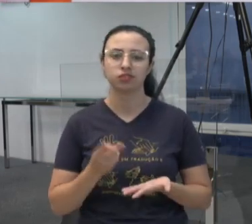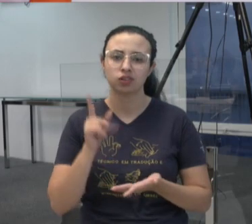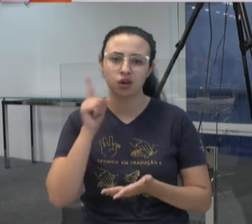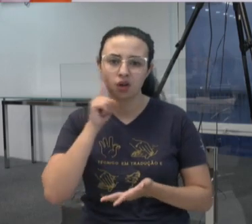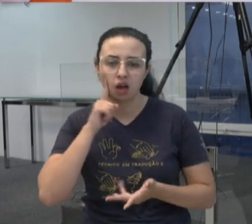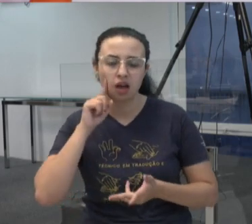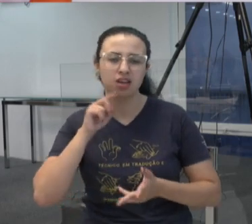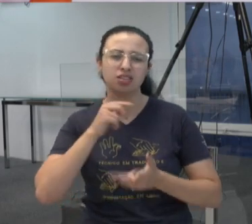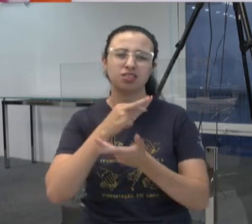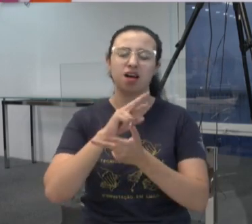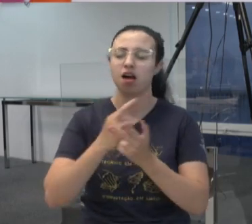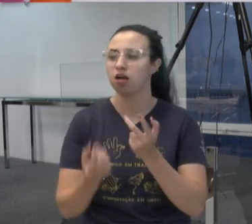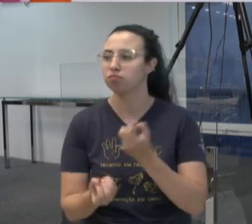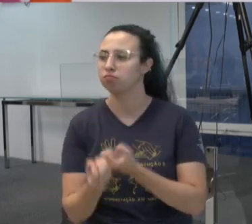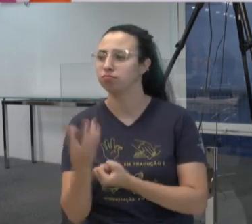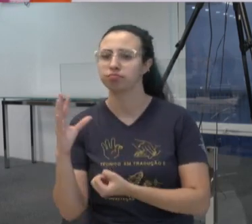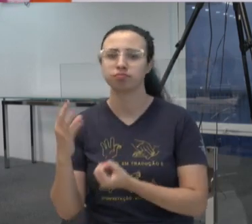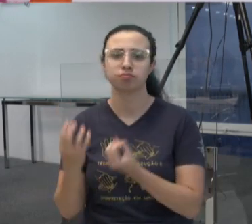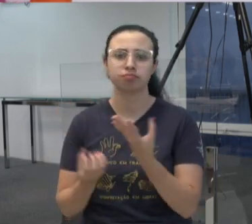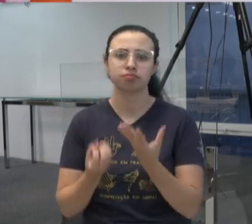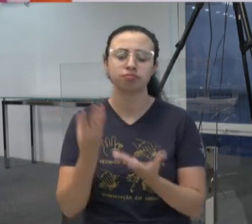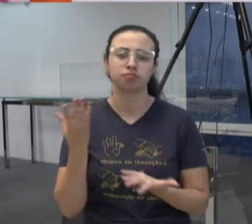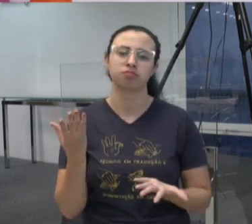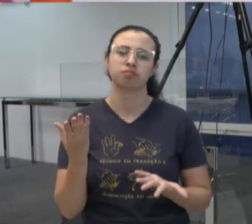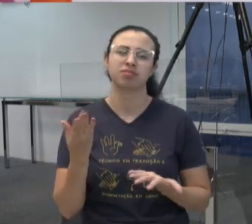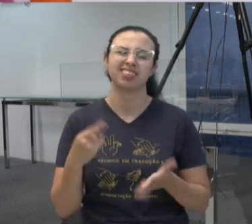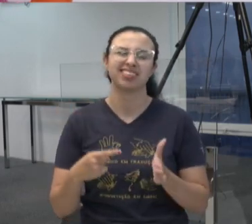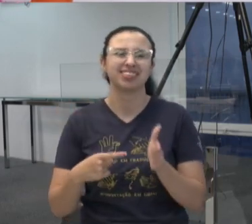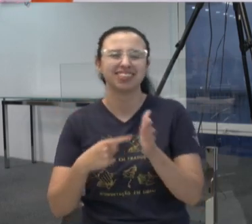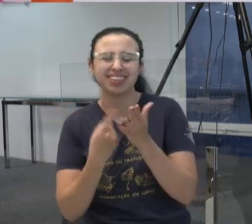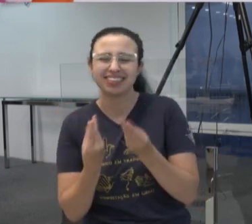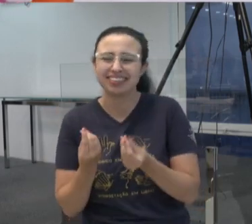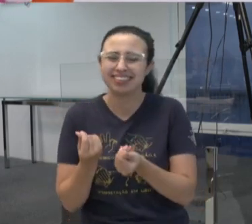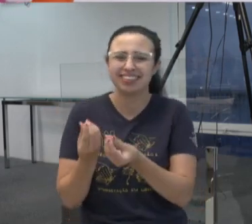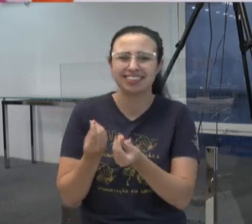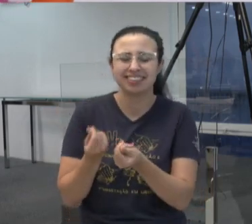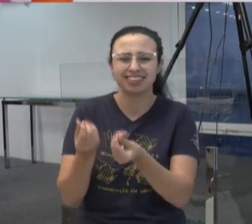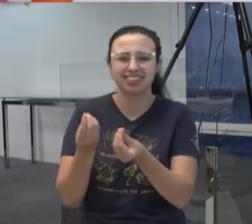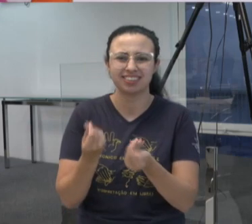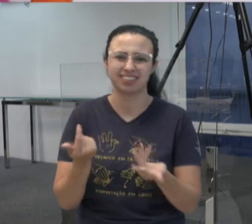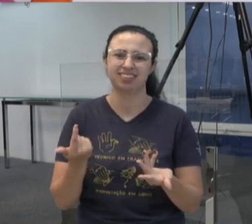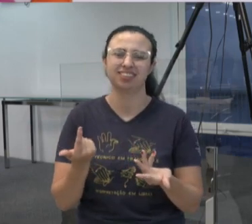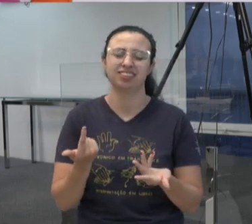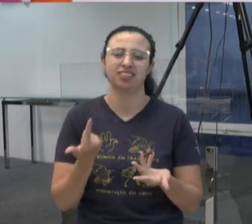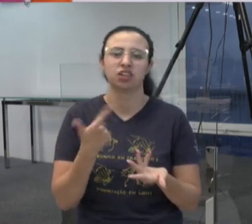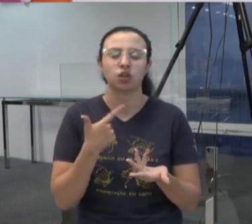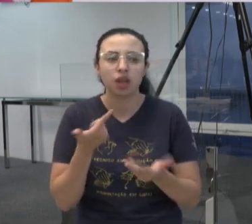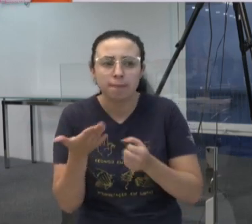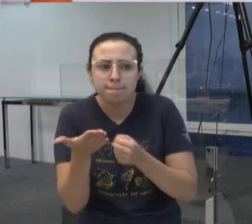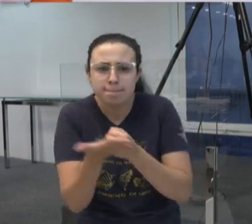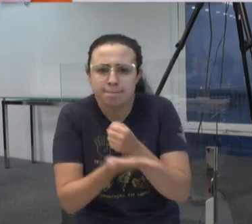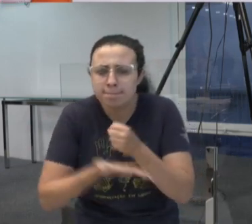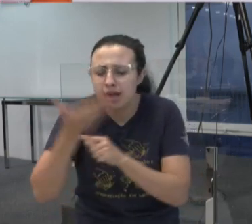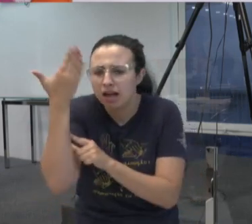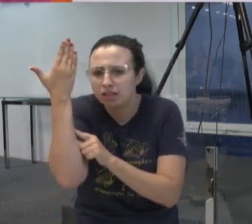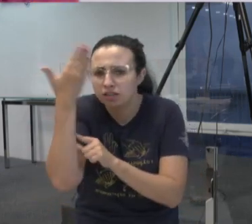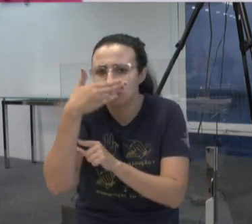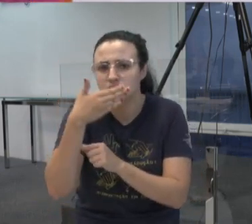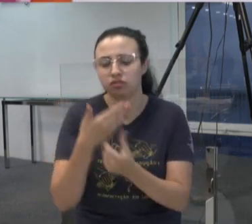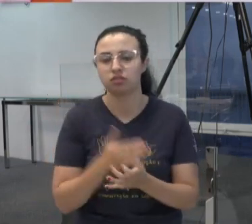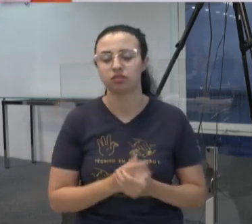chega de denúncias, são denúncias que a gente, não infundadas, então quero deixar bem